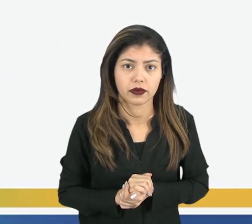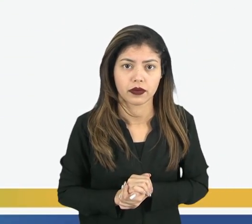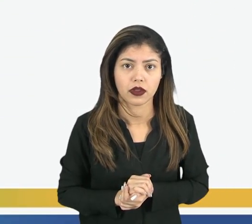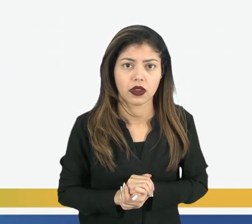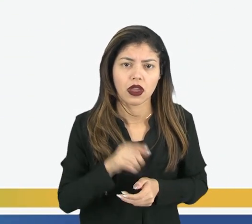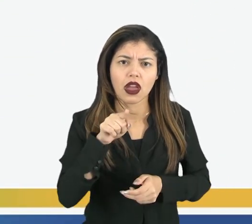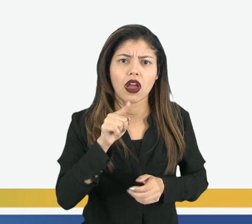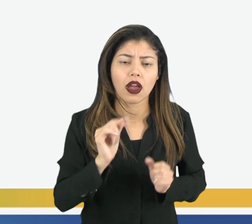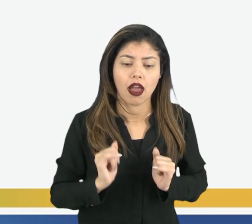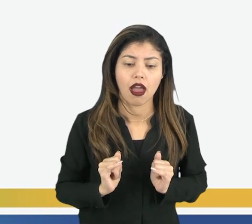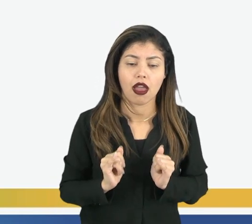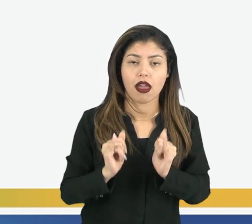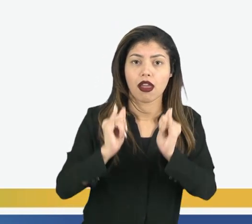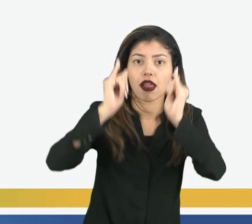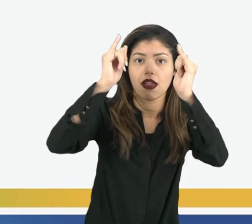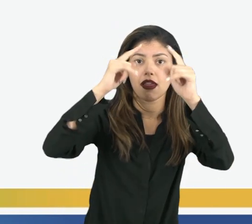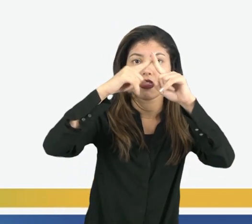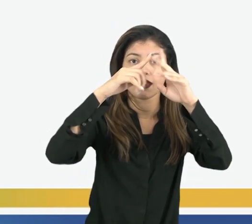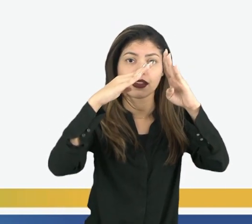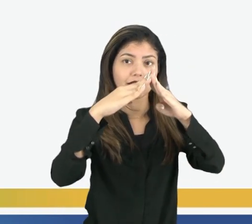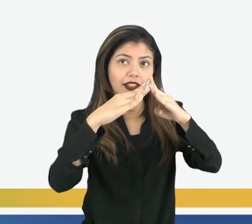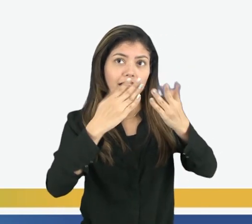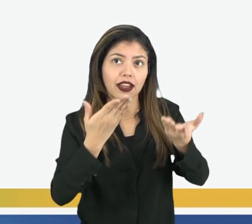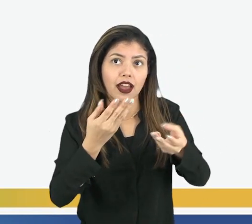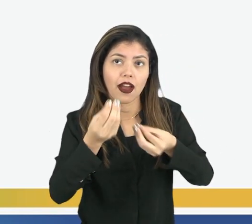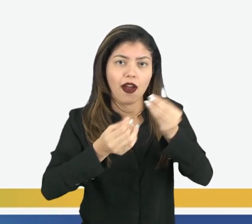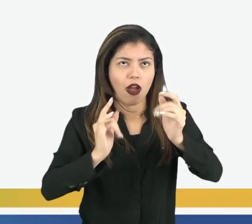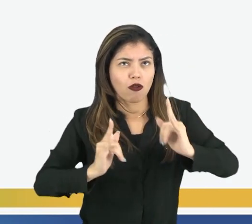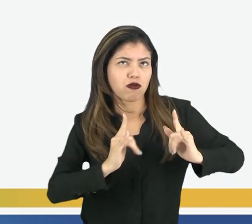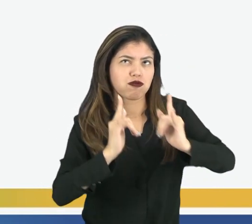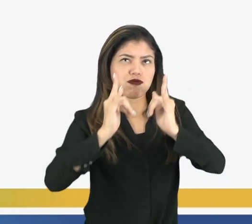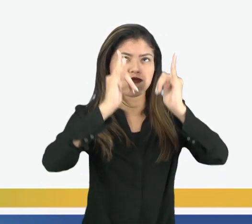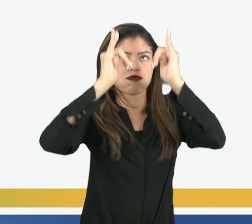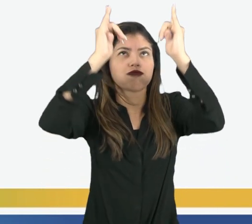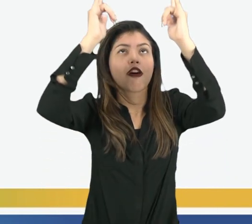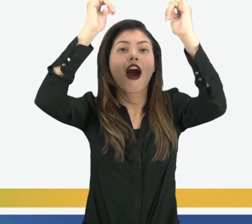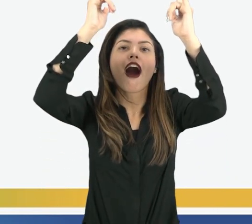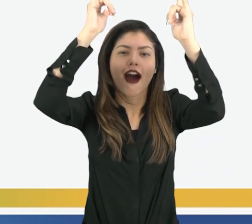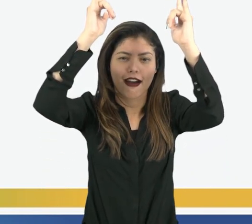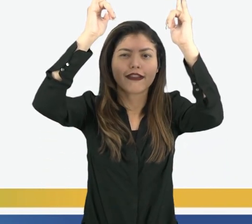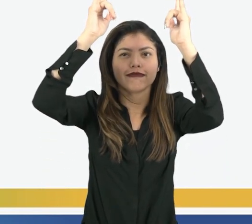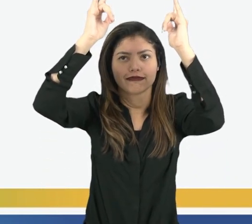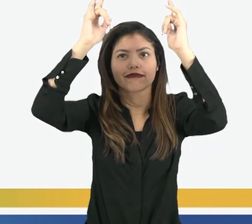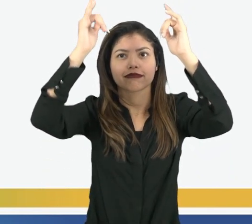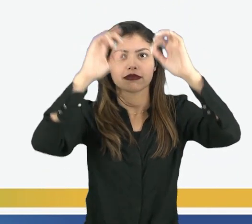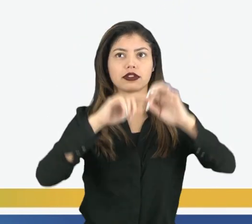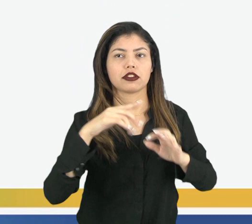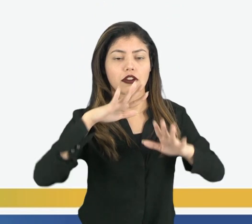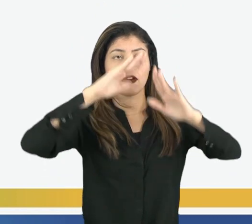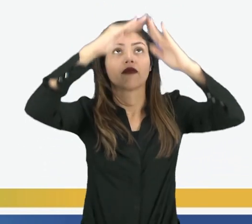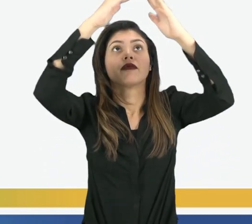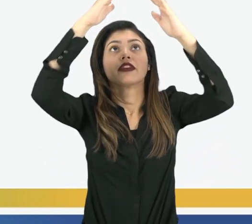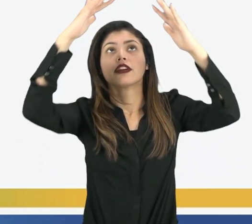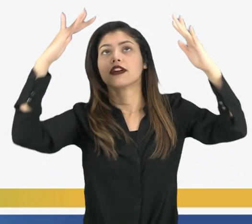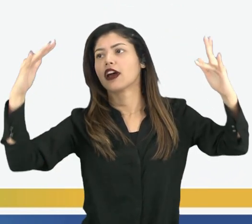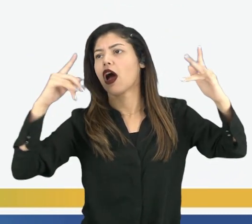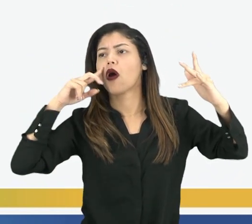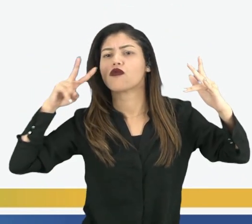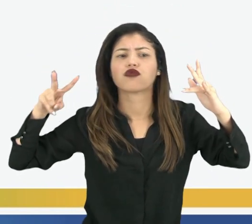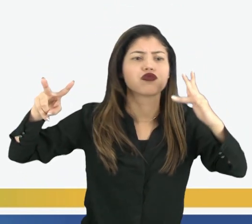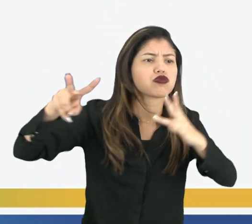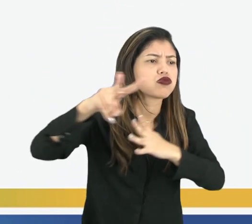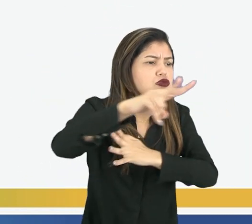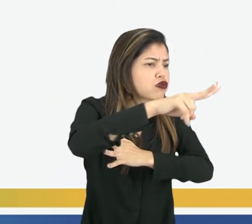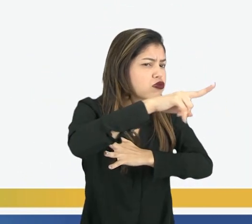Este elemento é a torre da igrejinha. Como ela é alta e sobressai sobre as casas, parece olhar o mundo ao redor.